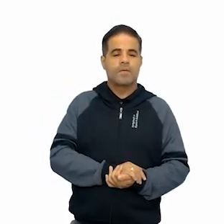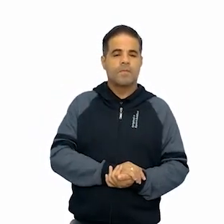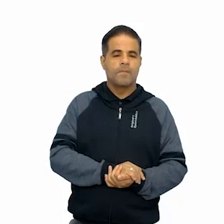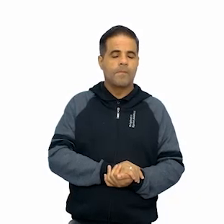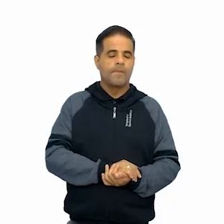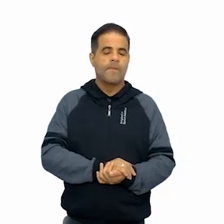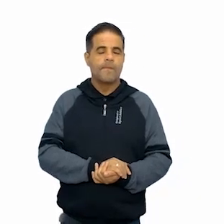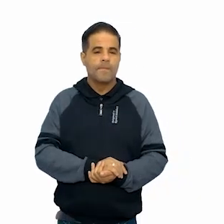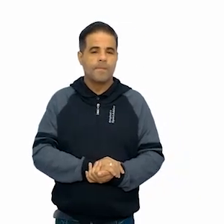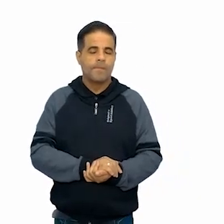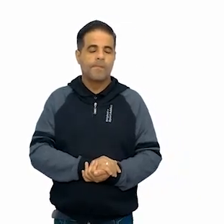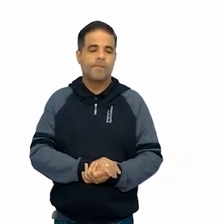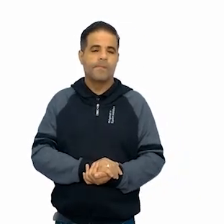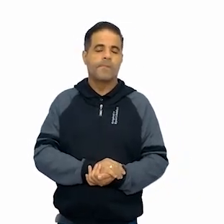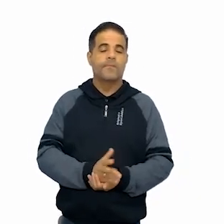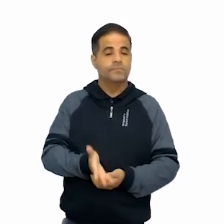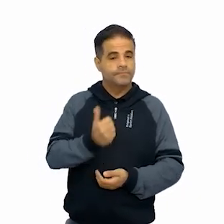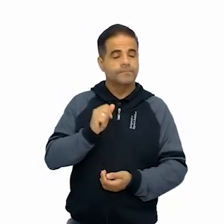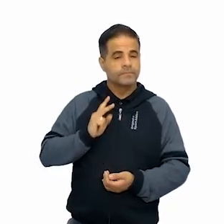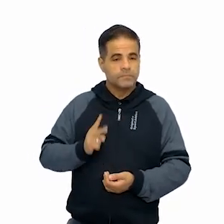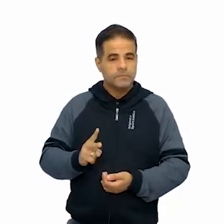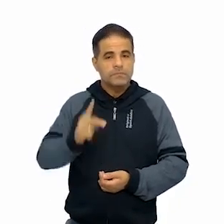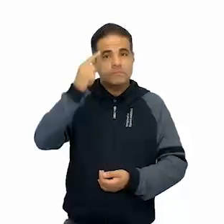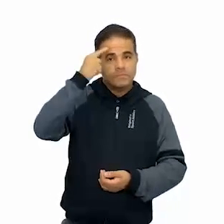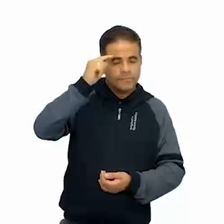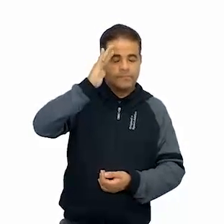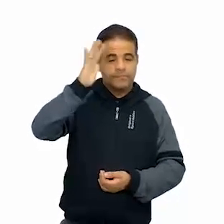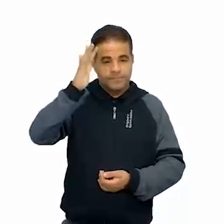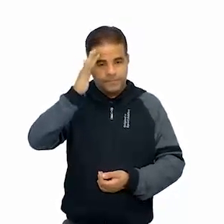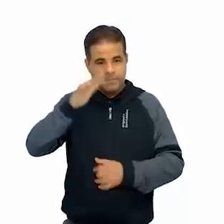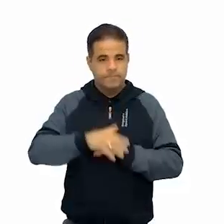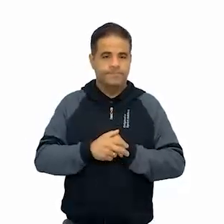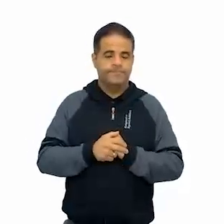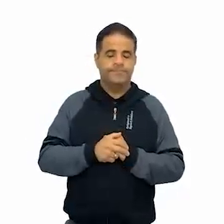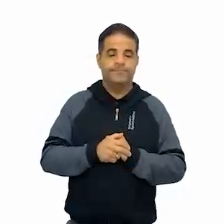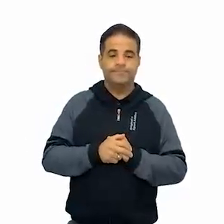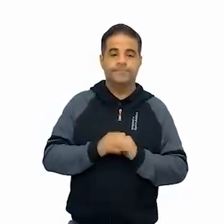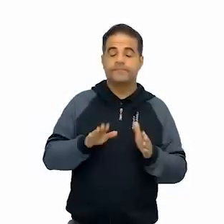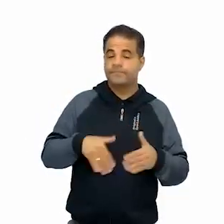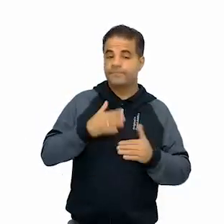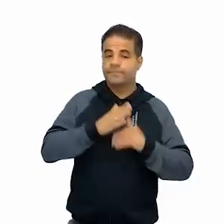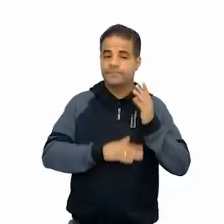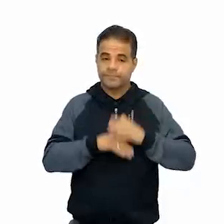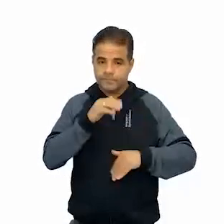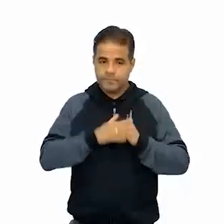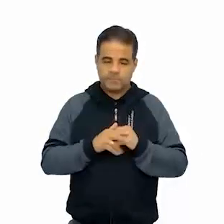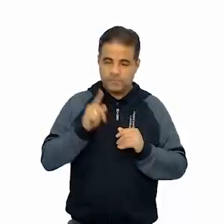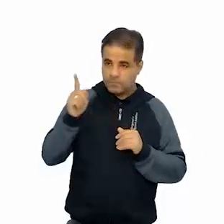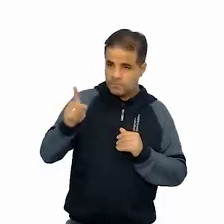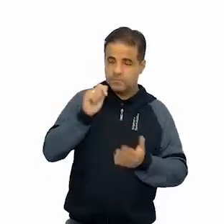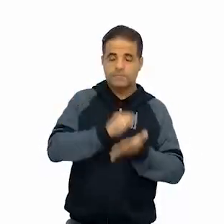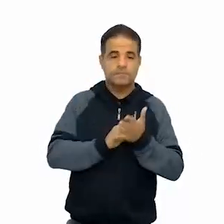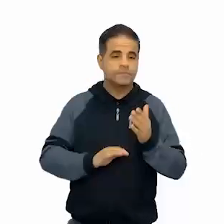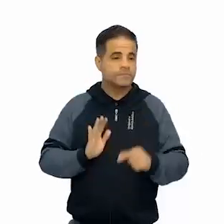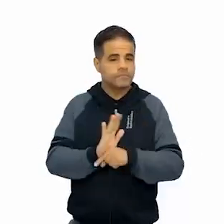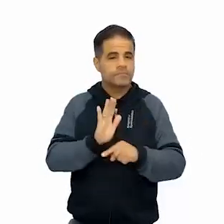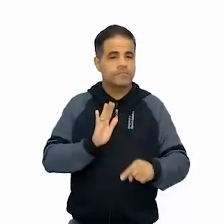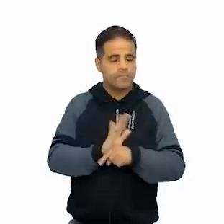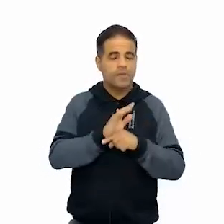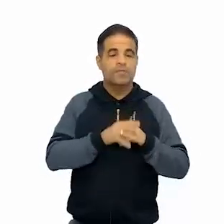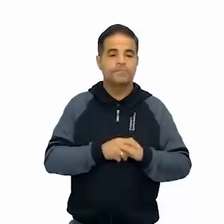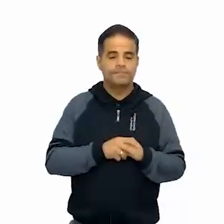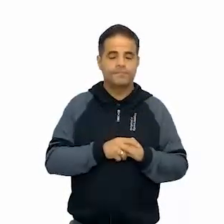Então, vamos continuando, pensando agora no quais as habilidades essa atividade favorece,